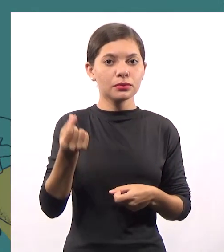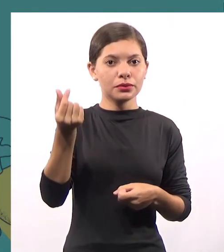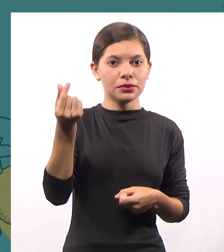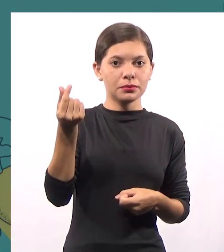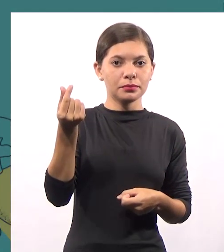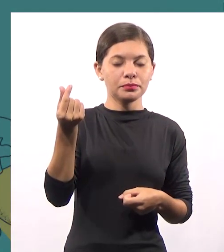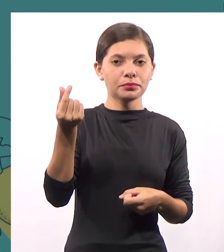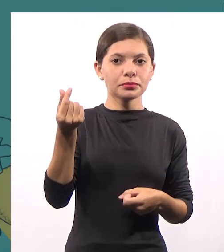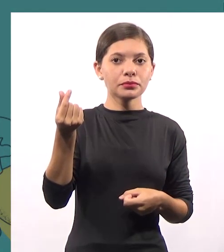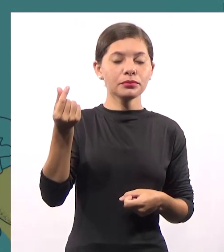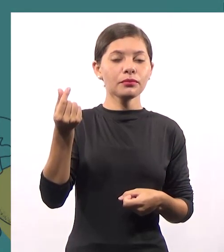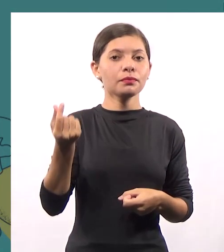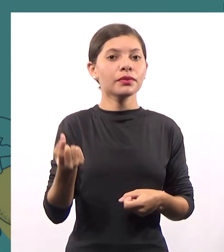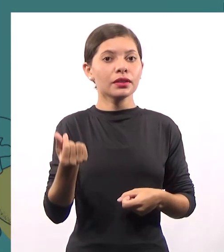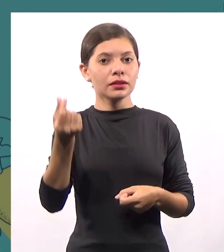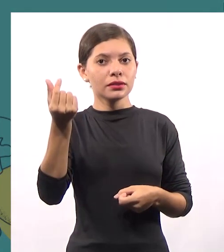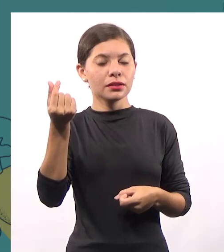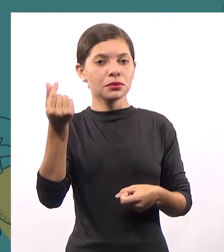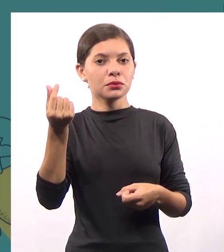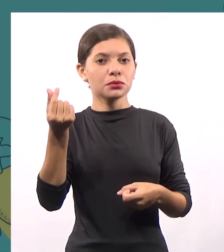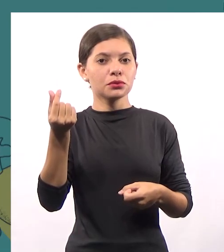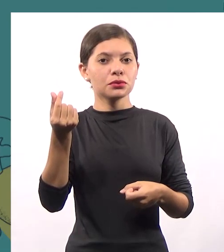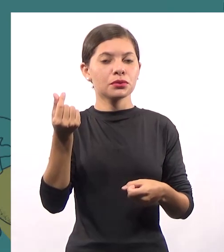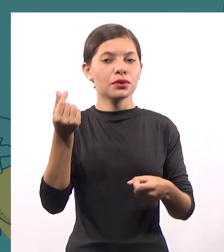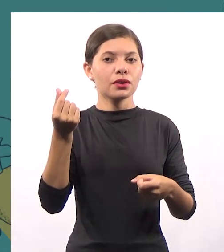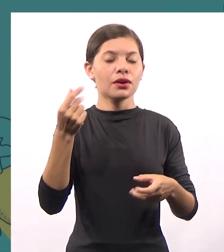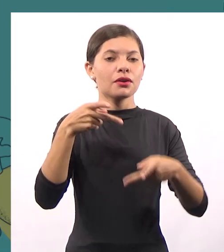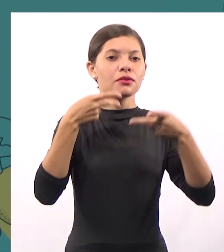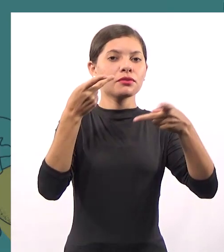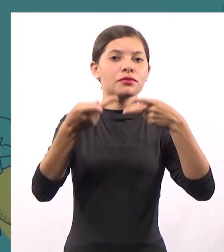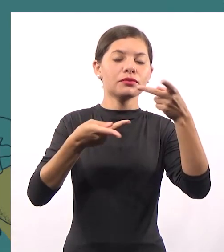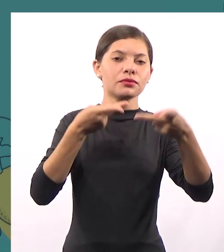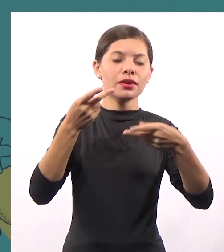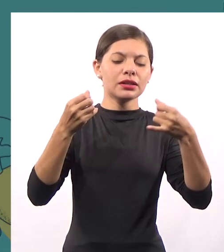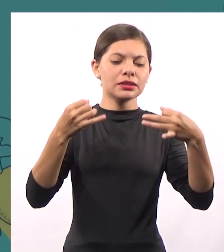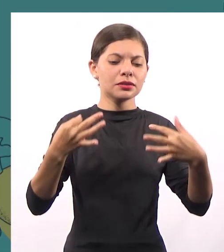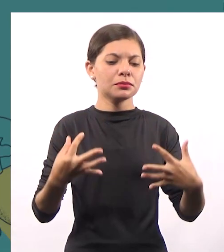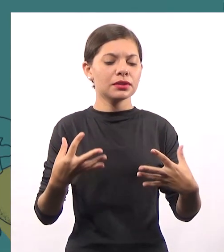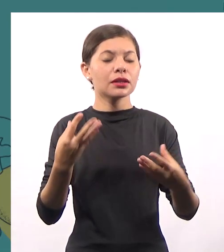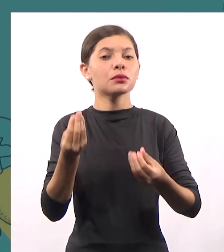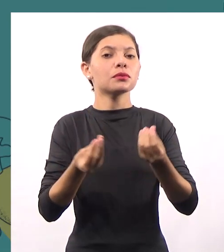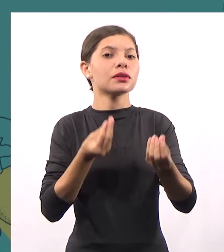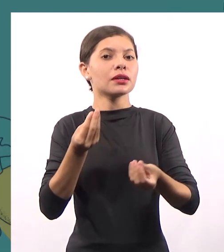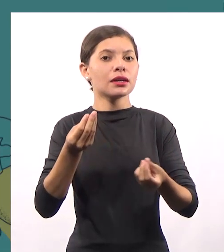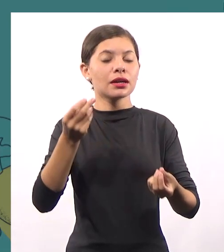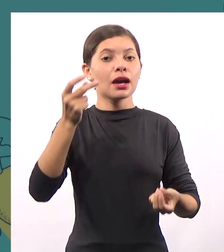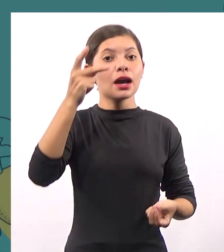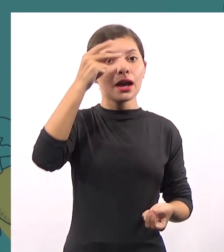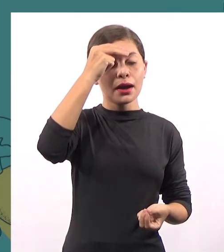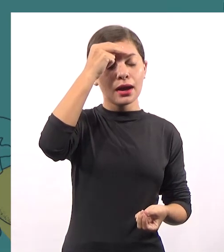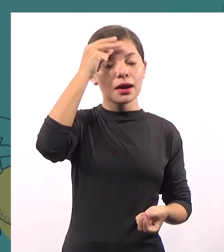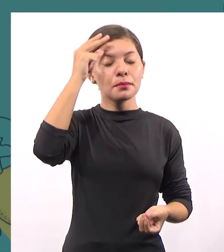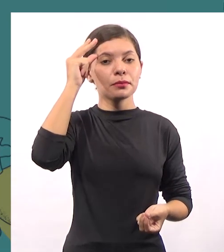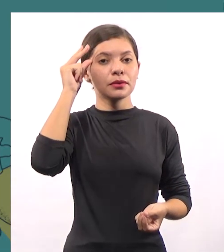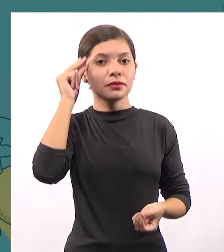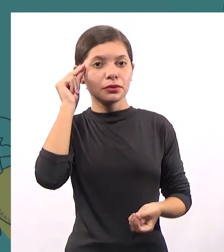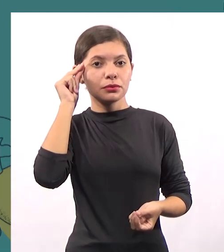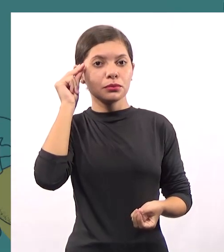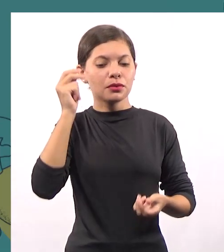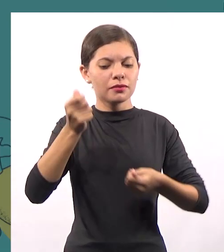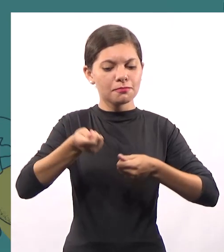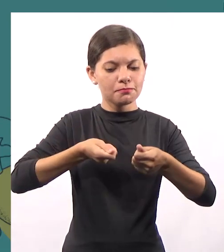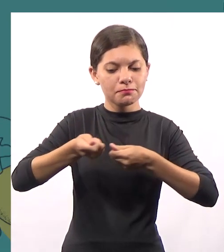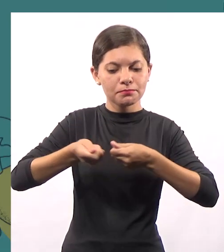financeiros. Esses recursos financeiros, eles vão tratar do quê? A prefeitura, ela vai administrar e ela escolhe